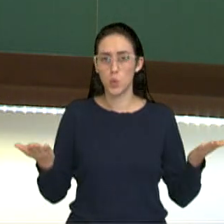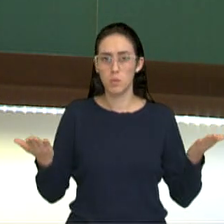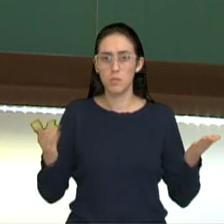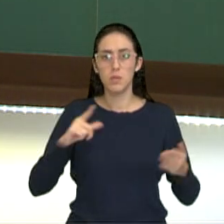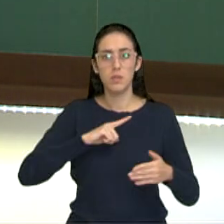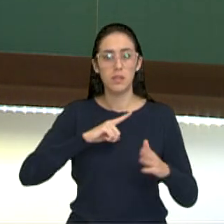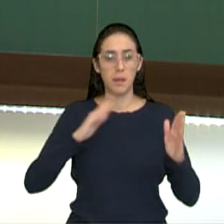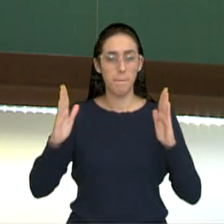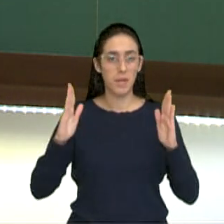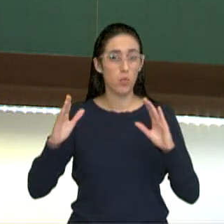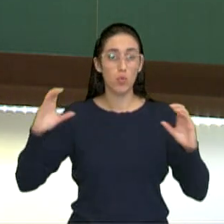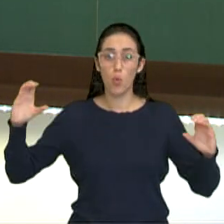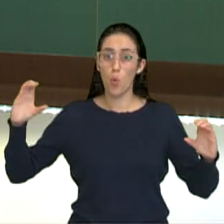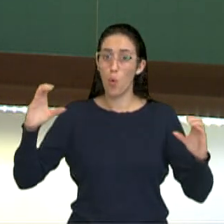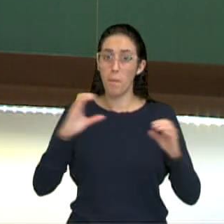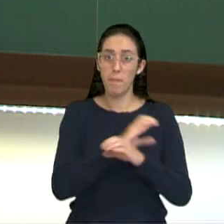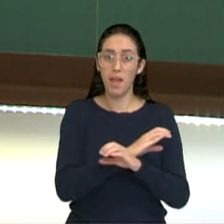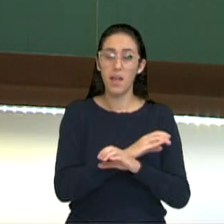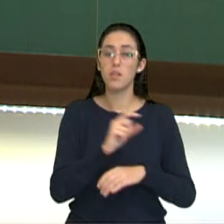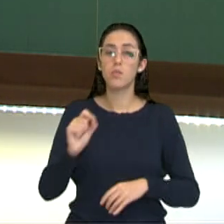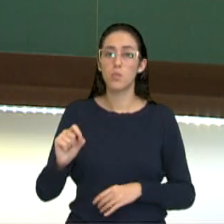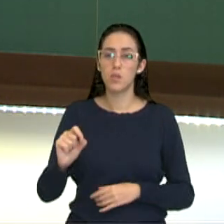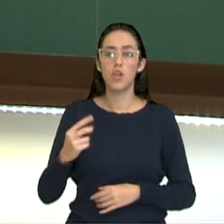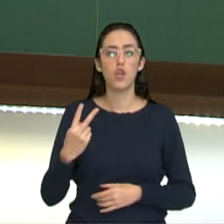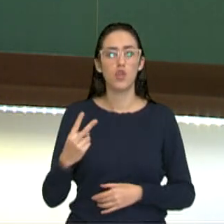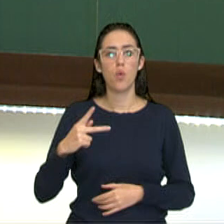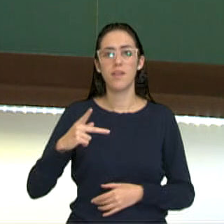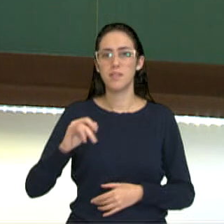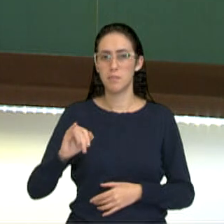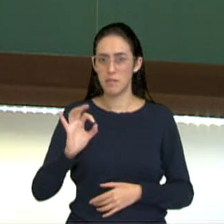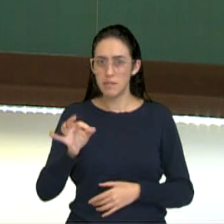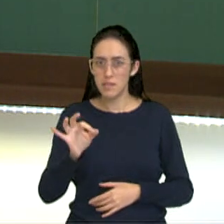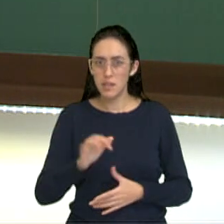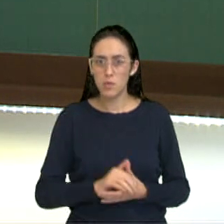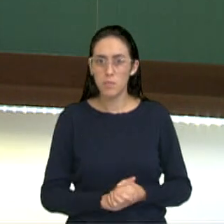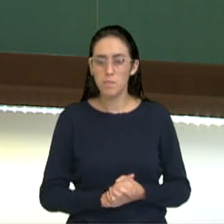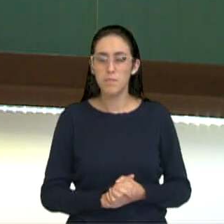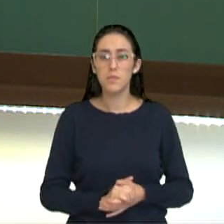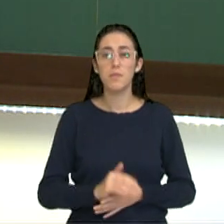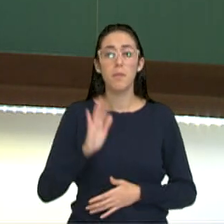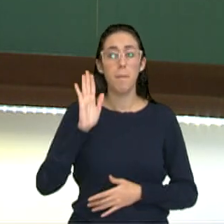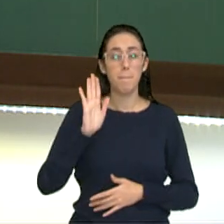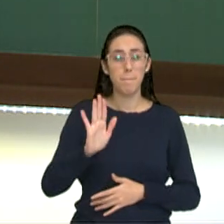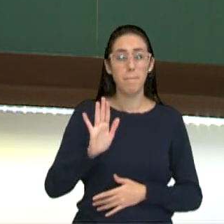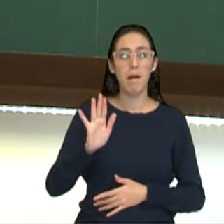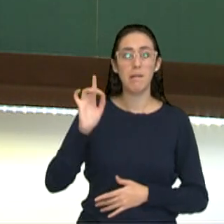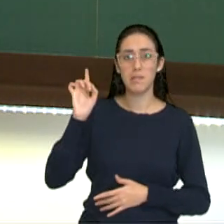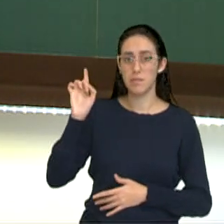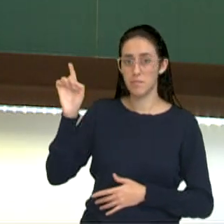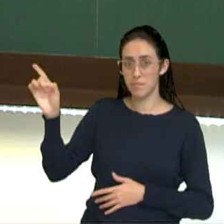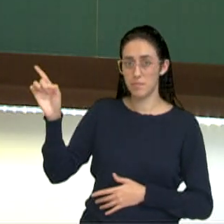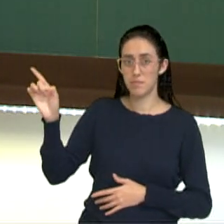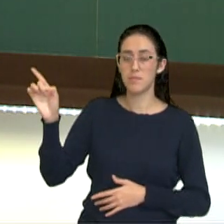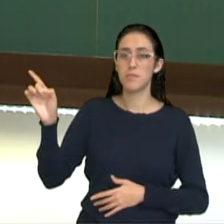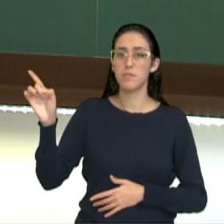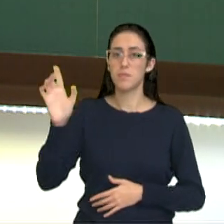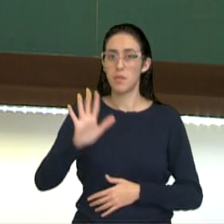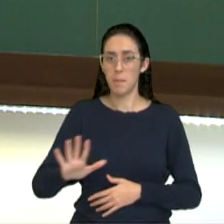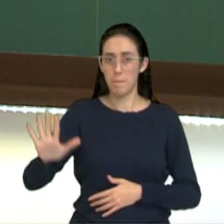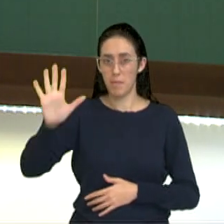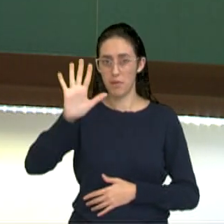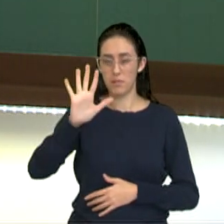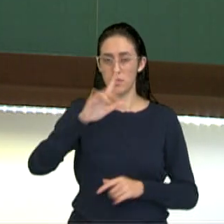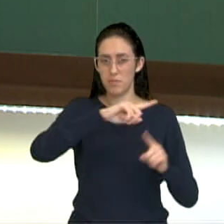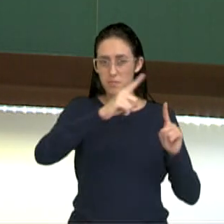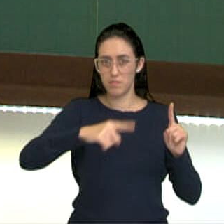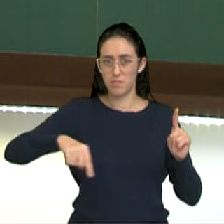período completo é 2π, certo? Mas aqui, ó, neste gráfico, nós